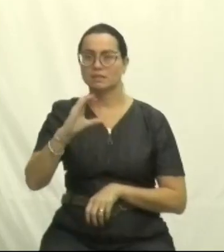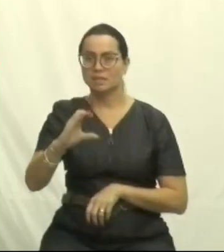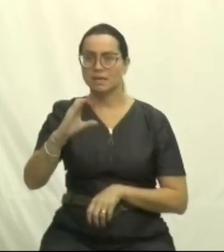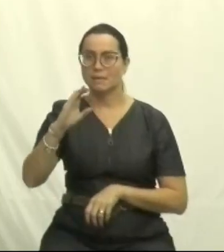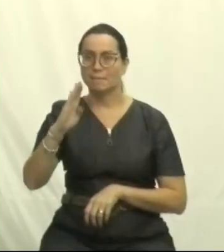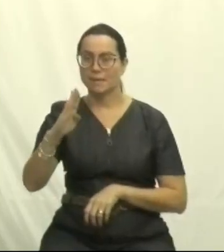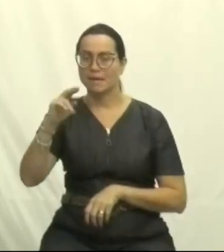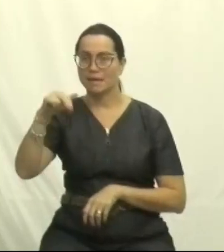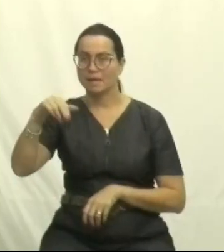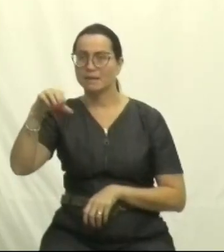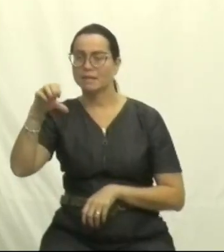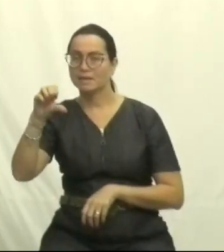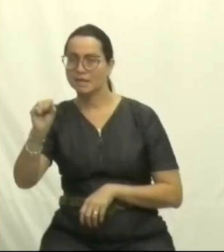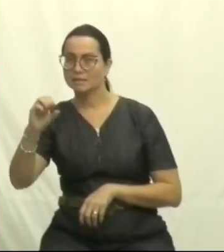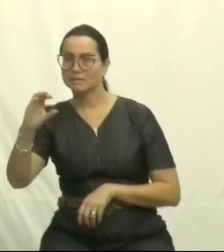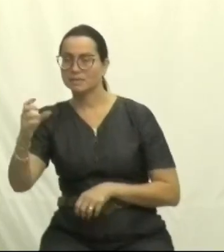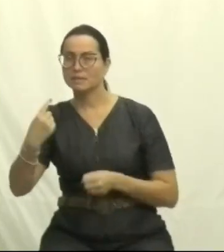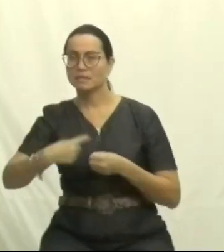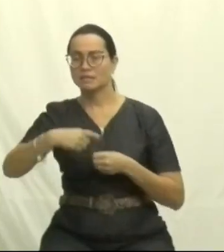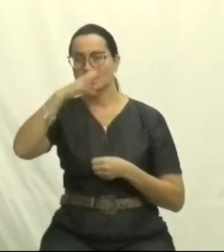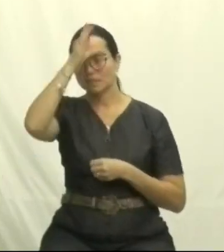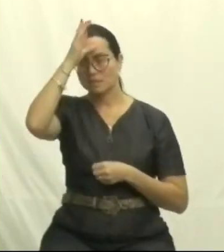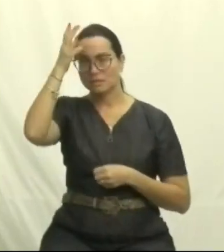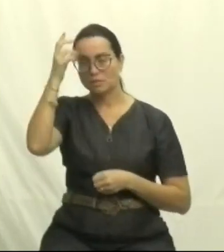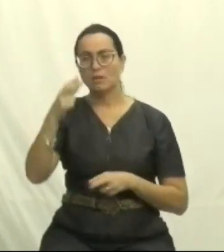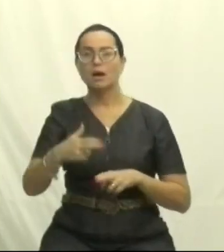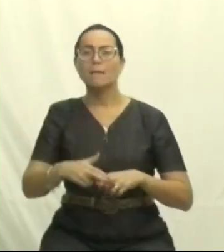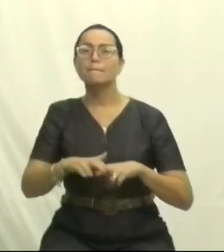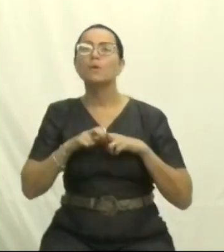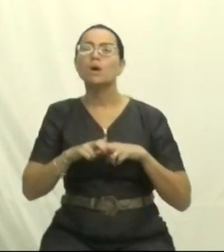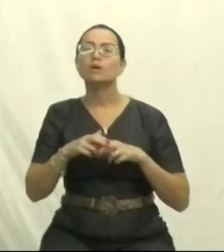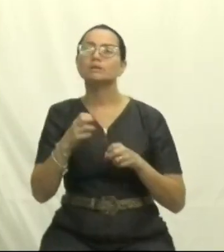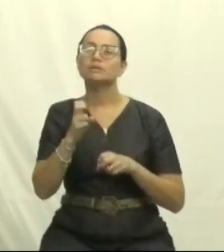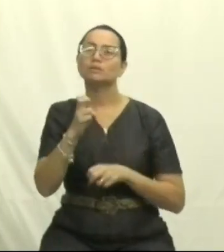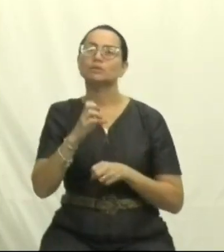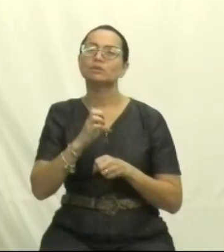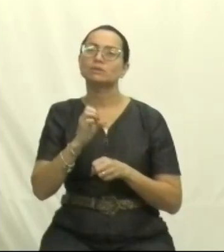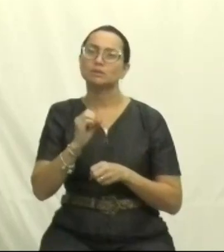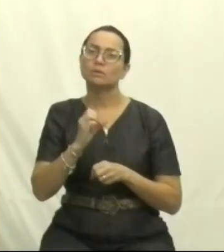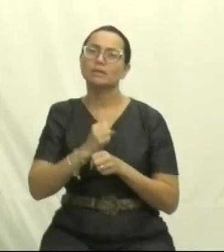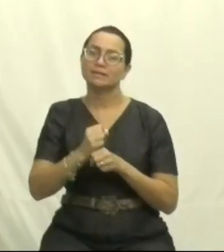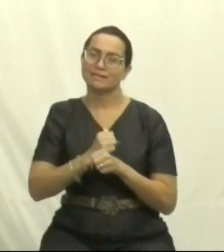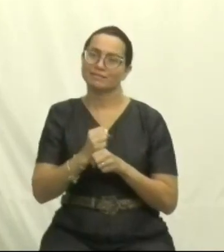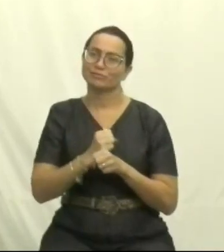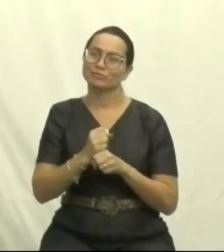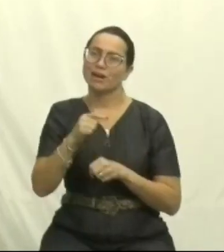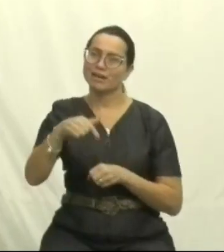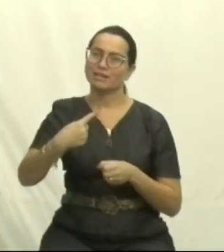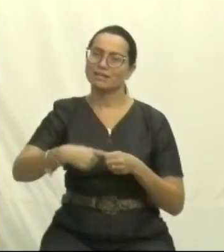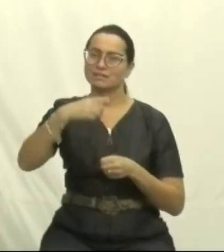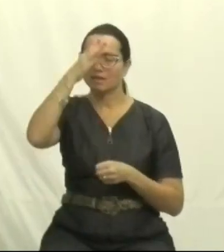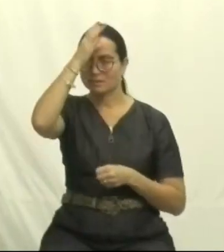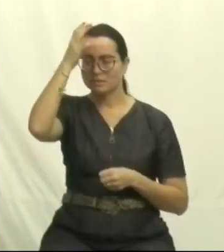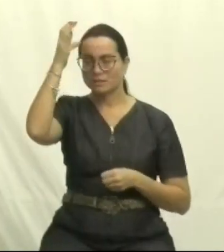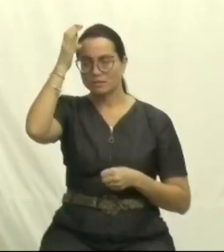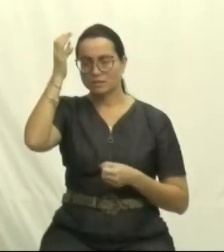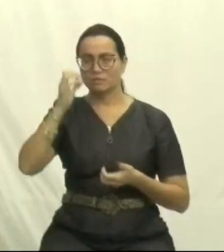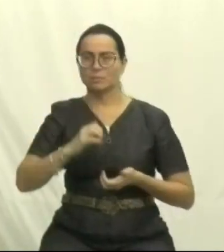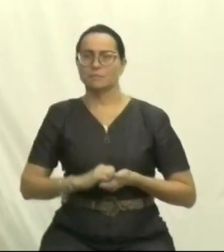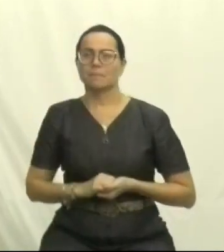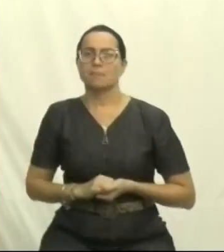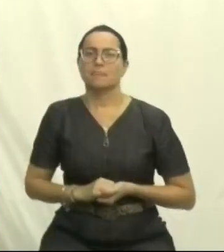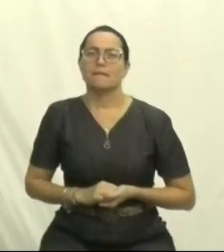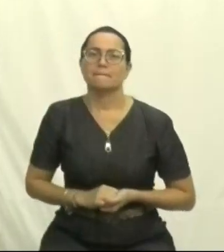CBMSC Criciúma, pelos 50 anos de instalação no município de Criciúma, enviando-lhes cópia com